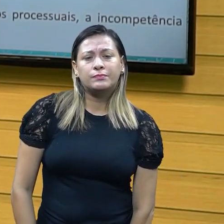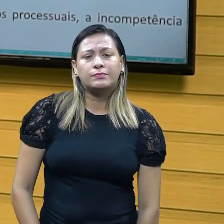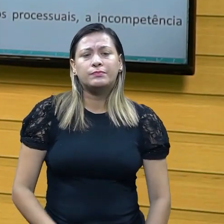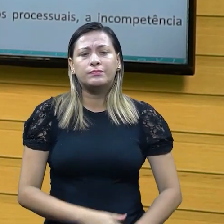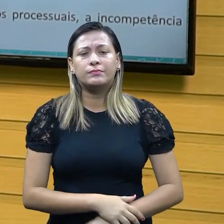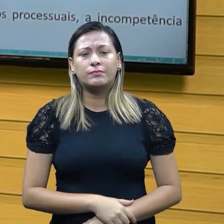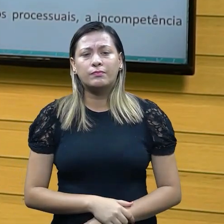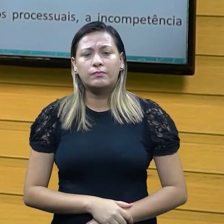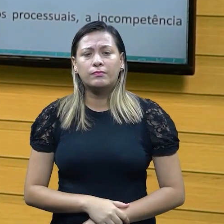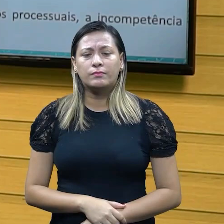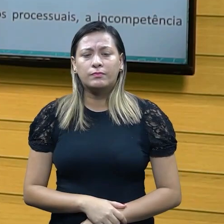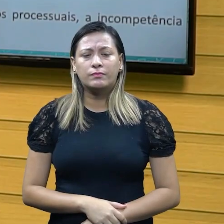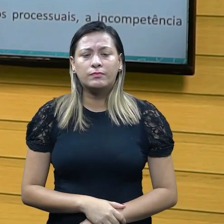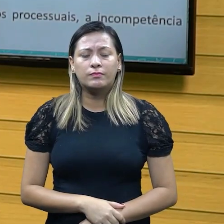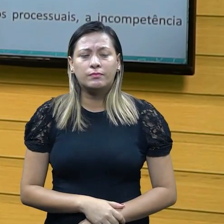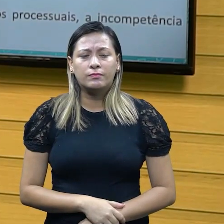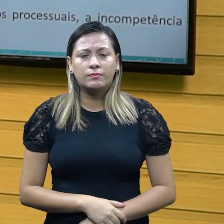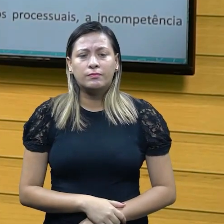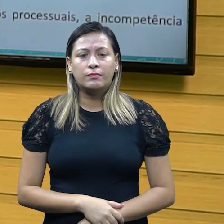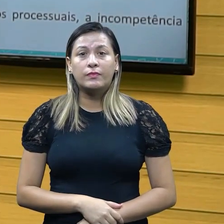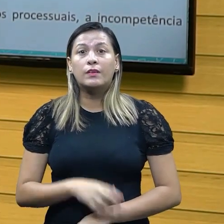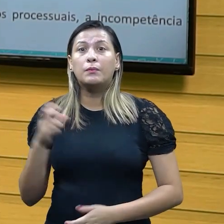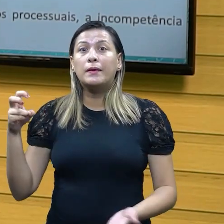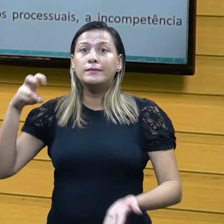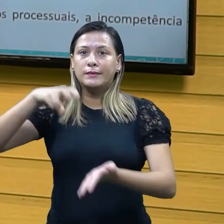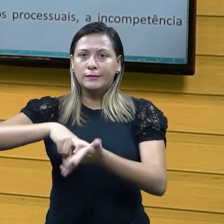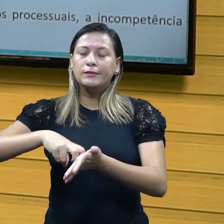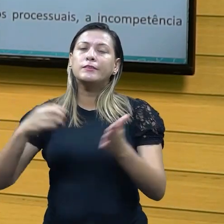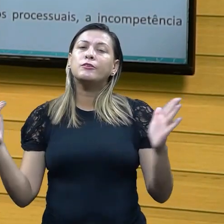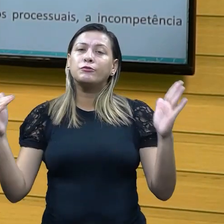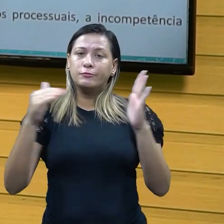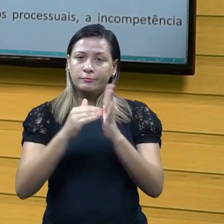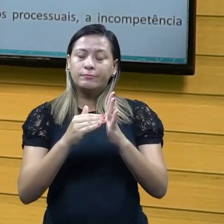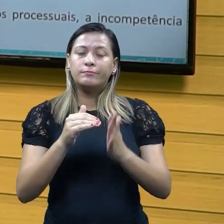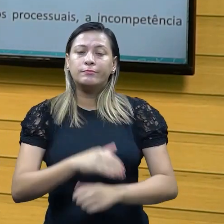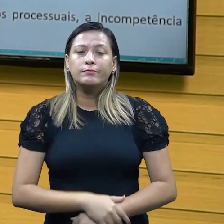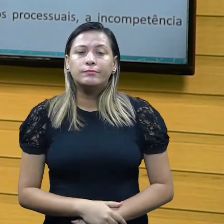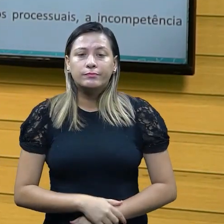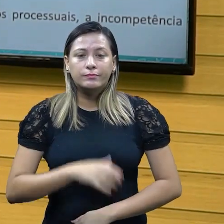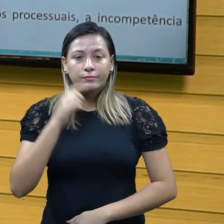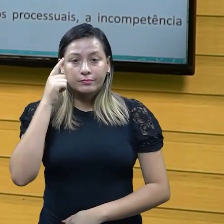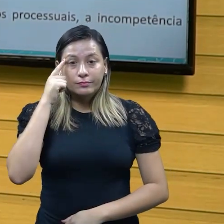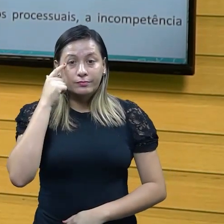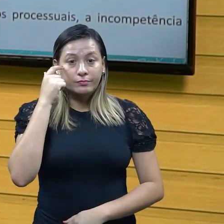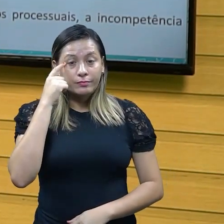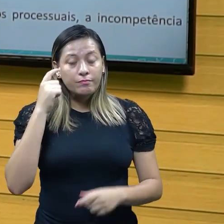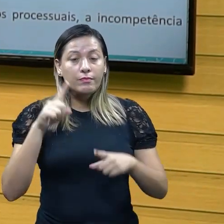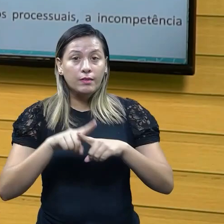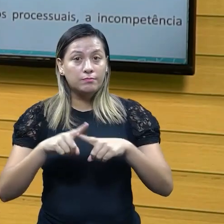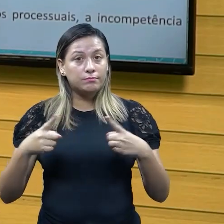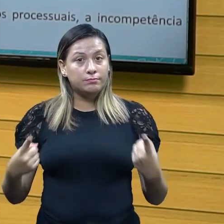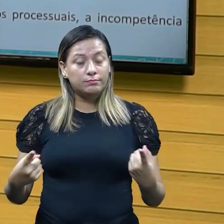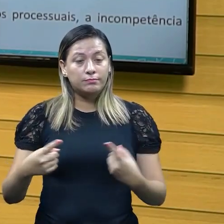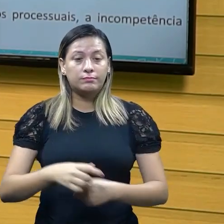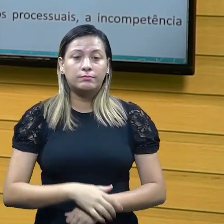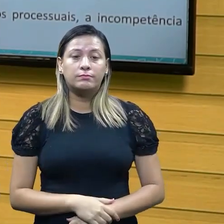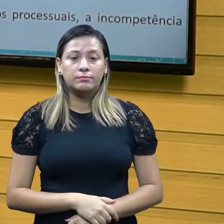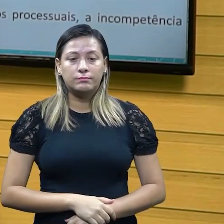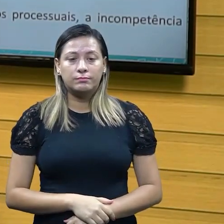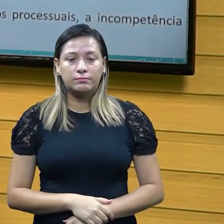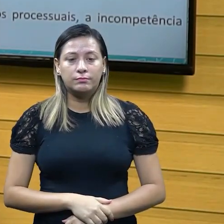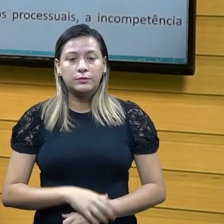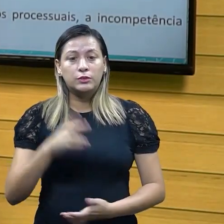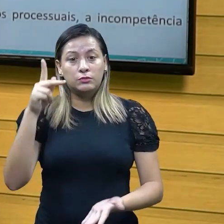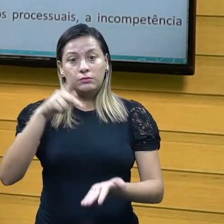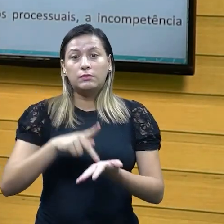seria a sentença final, vamos dizer dessa forma, tá bom? Mas aí, se de fato ele